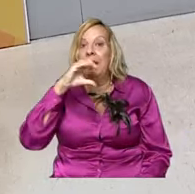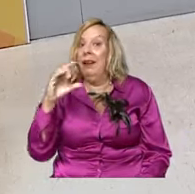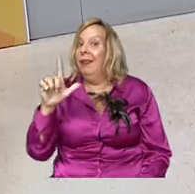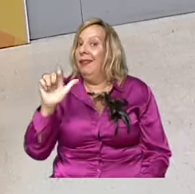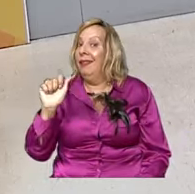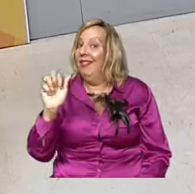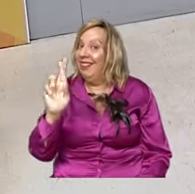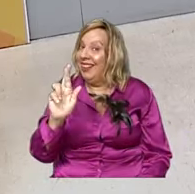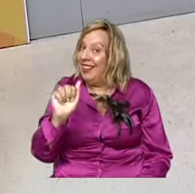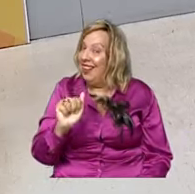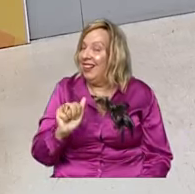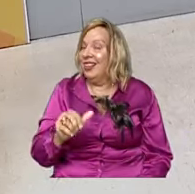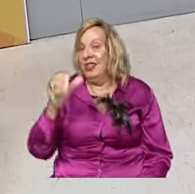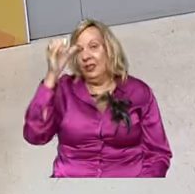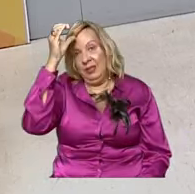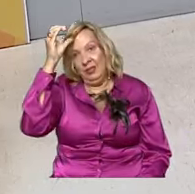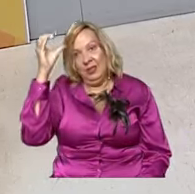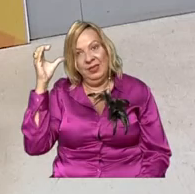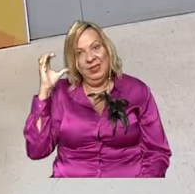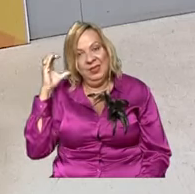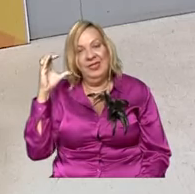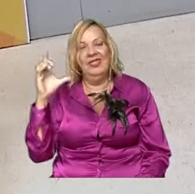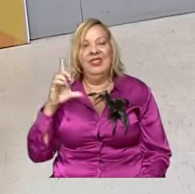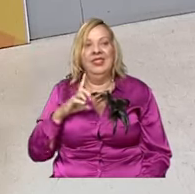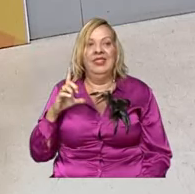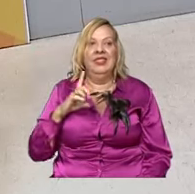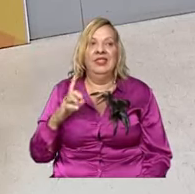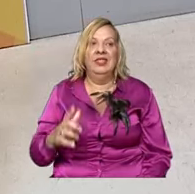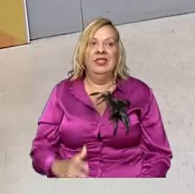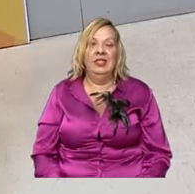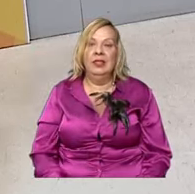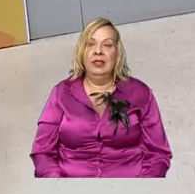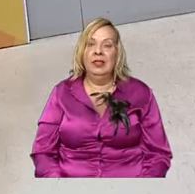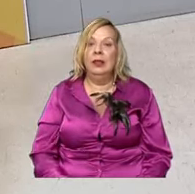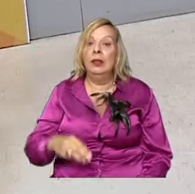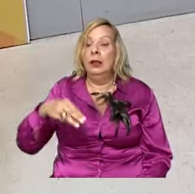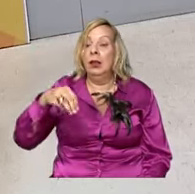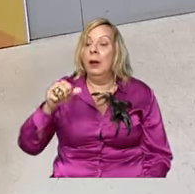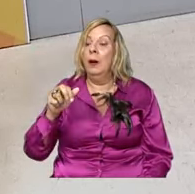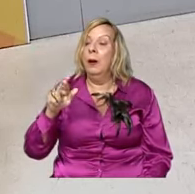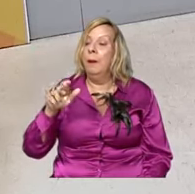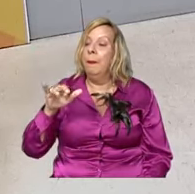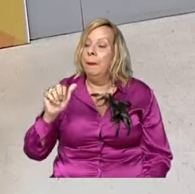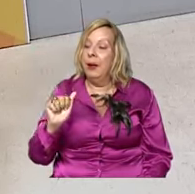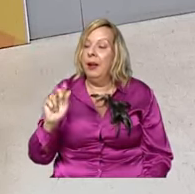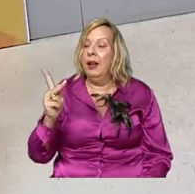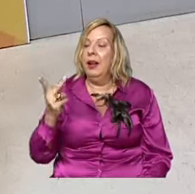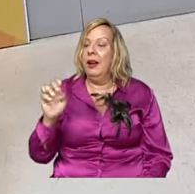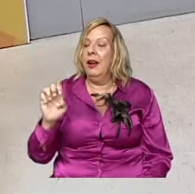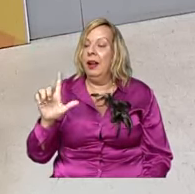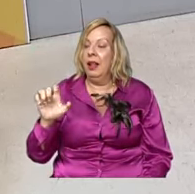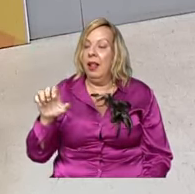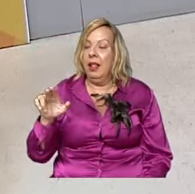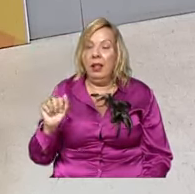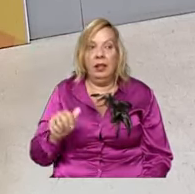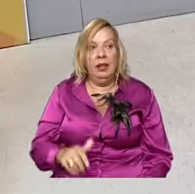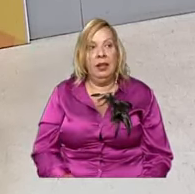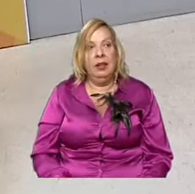olha ela aí, né, a nossa assistente linda, a Maria Helena, feliz Dia das Mães, e